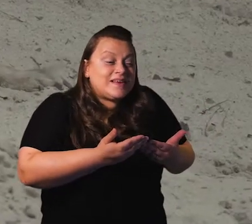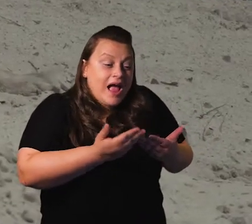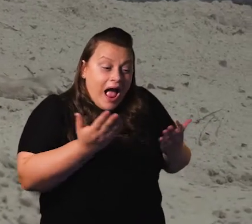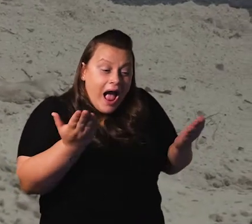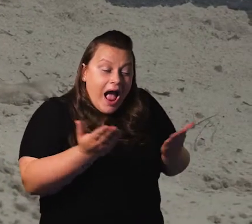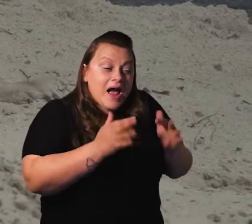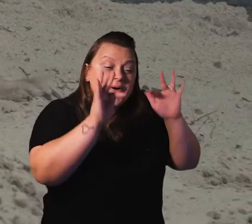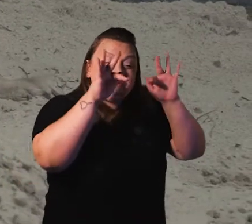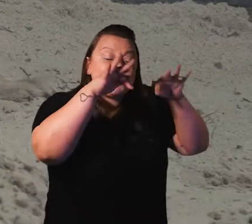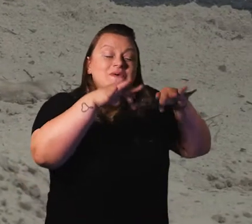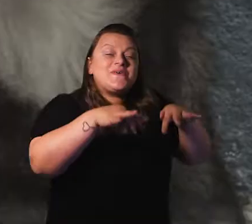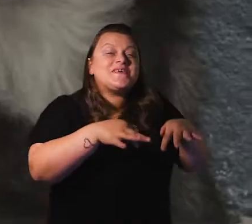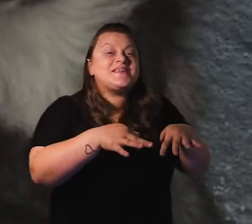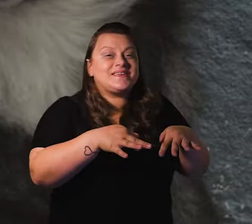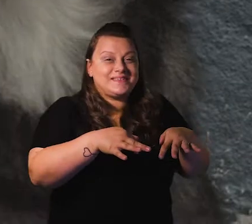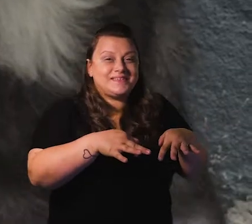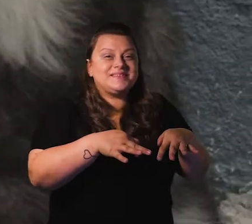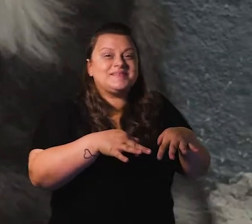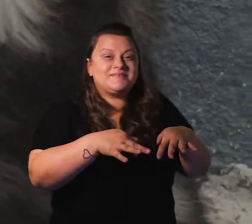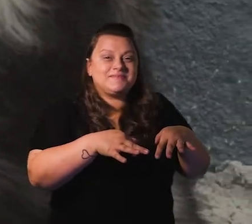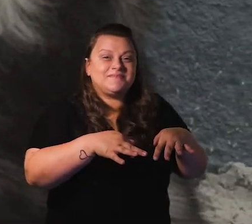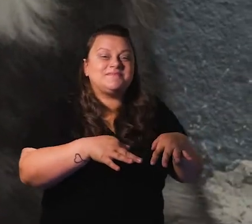mim este fim